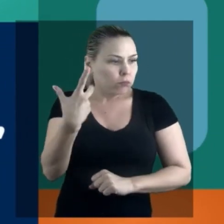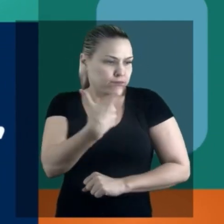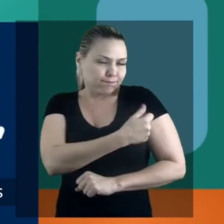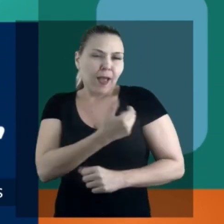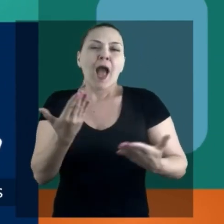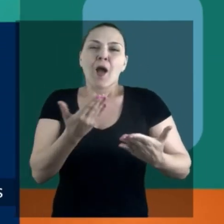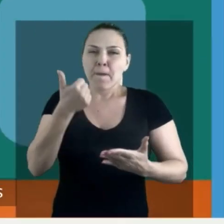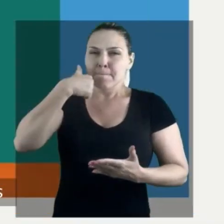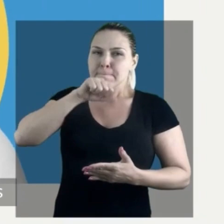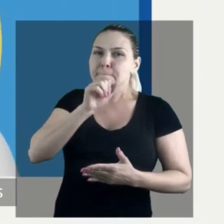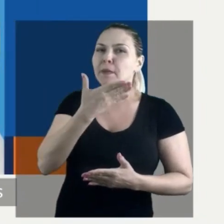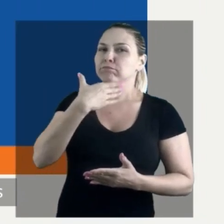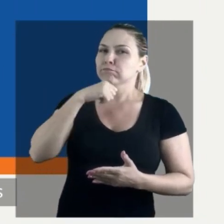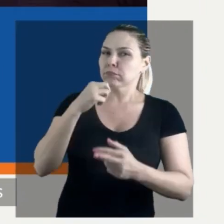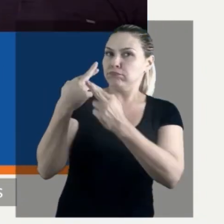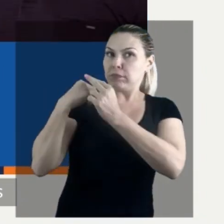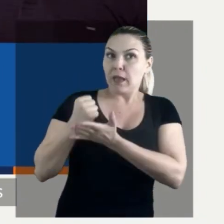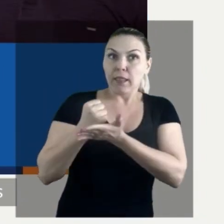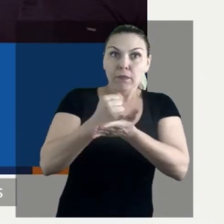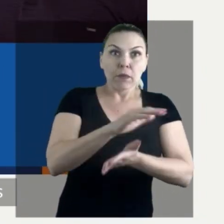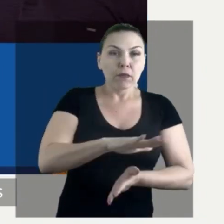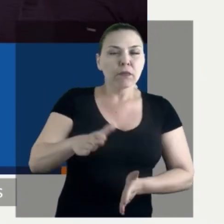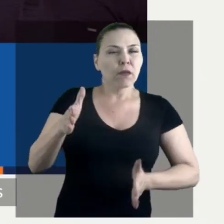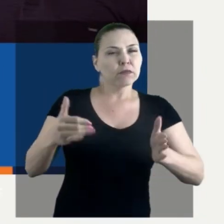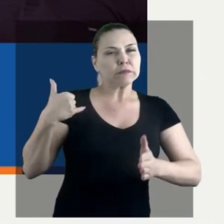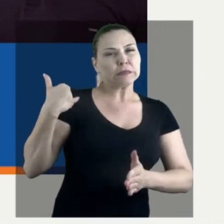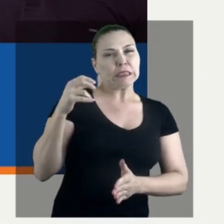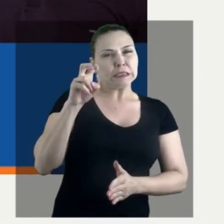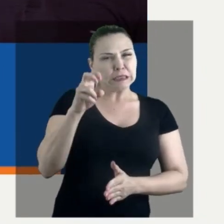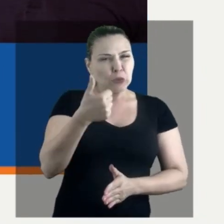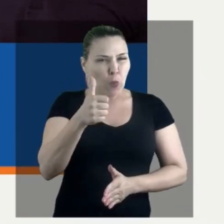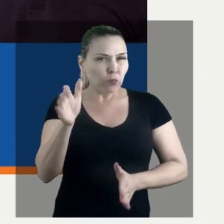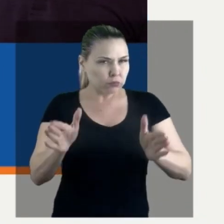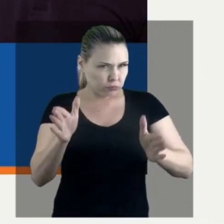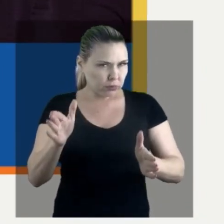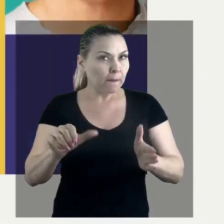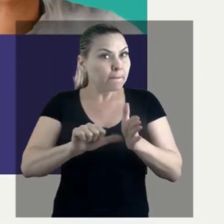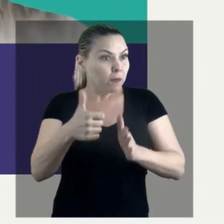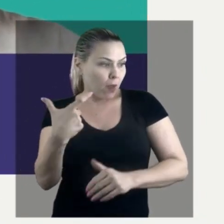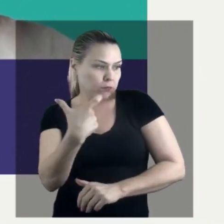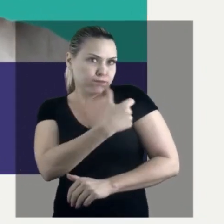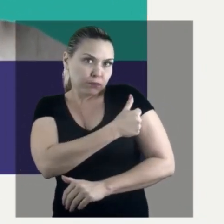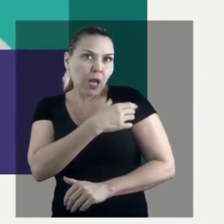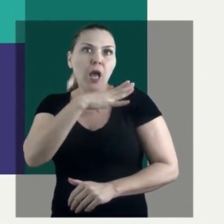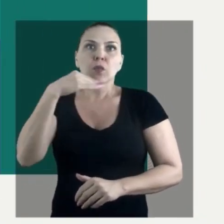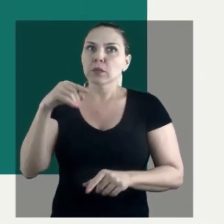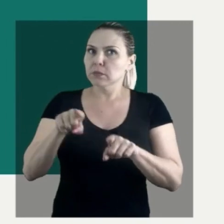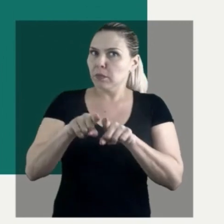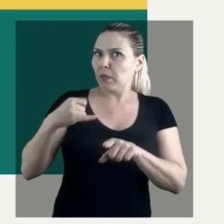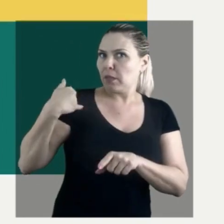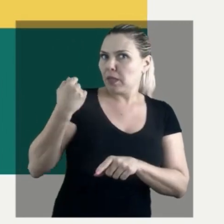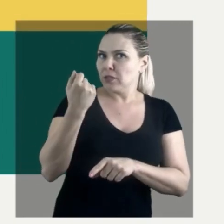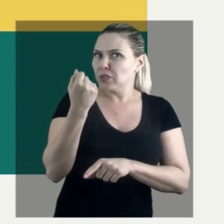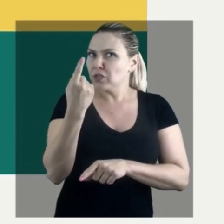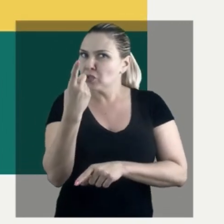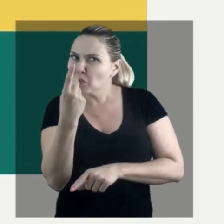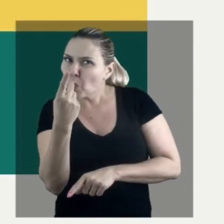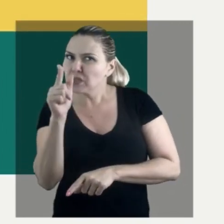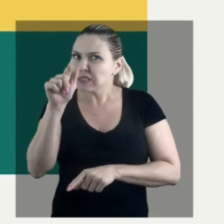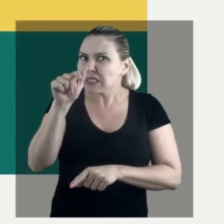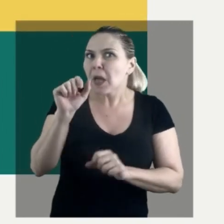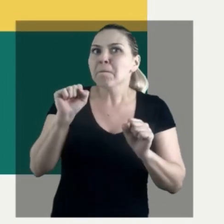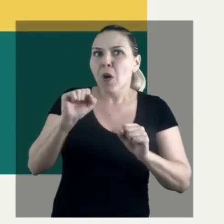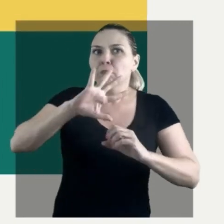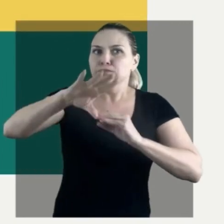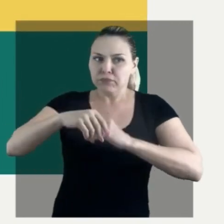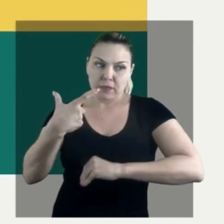a quarta dose. Pais ou responsáveis levem as crianças de 5 a 11 anos para tomar a primeira dose. Adolescentes de 12 a 17 anos